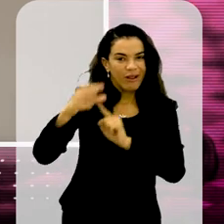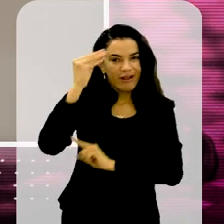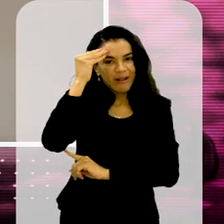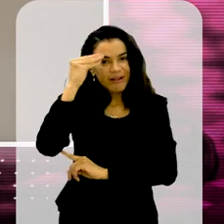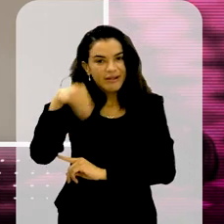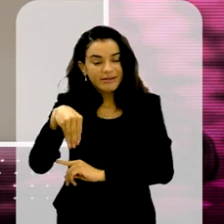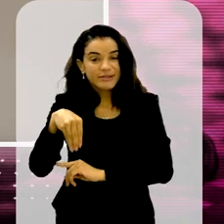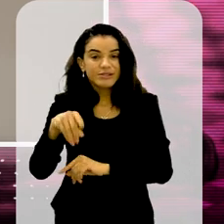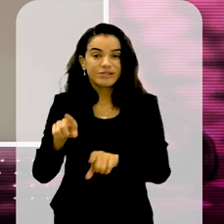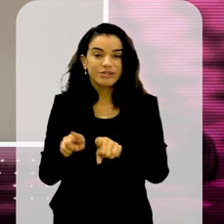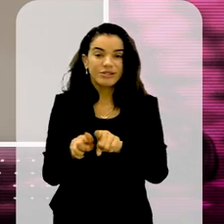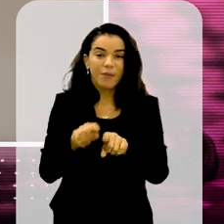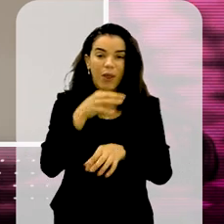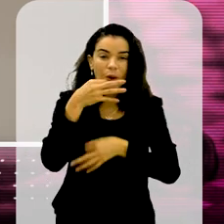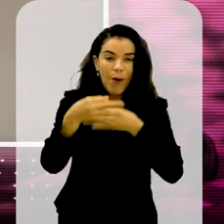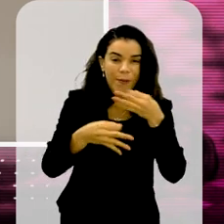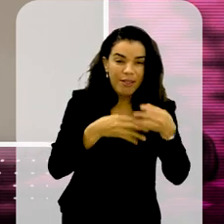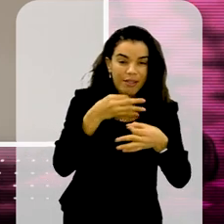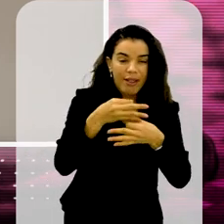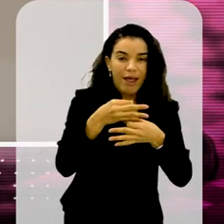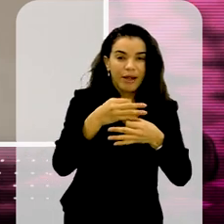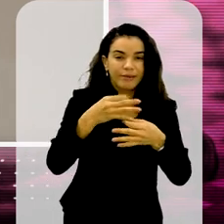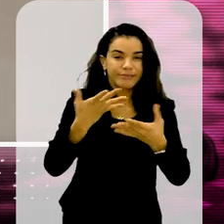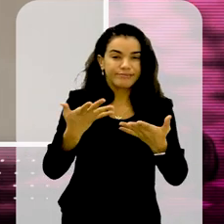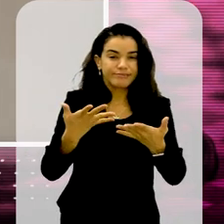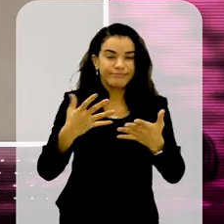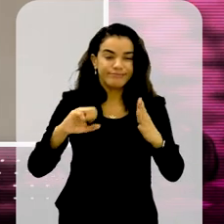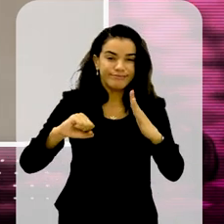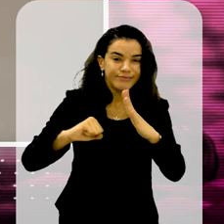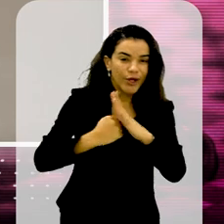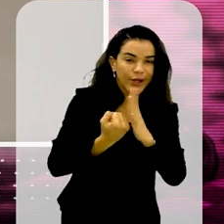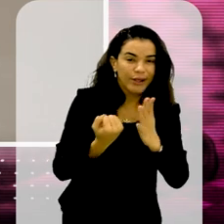a colocar comentários nesse sentido. Ela